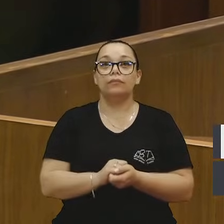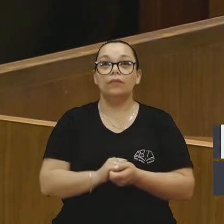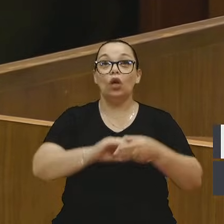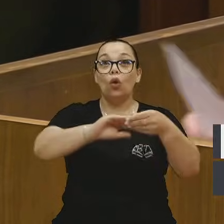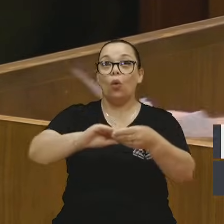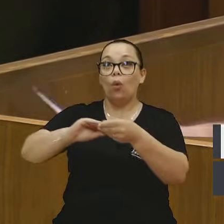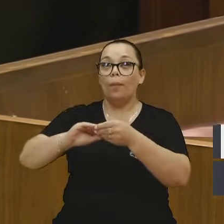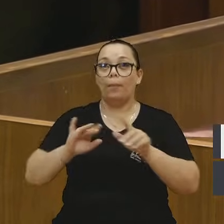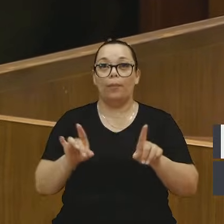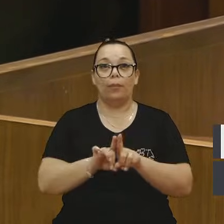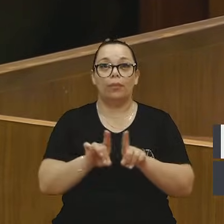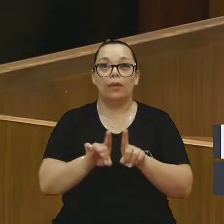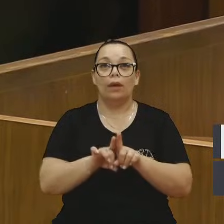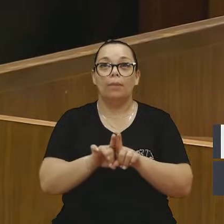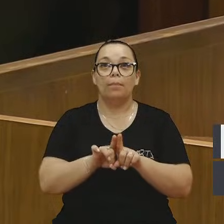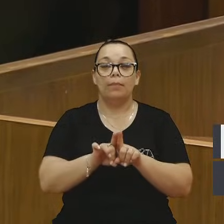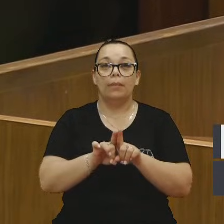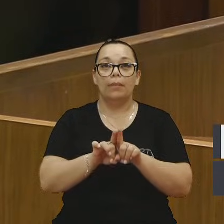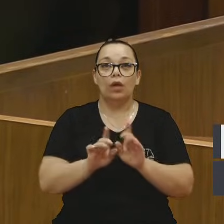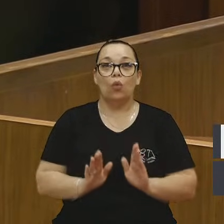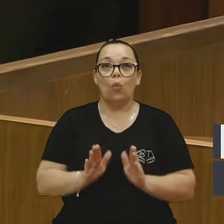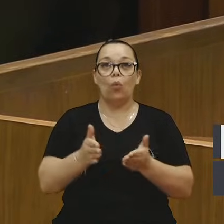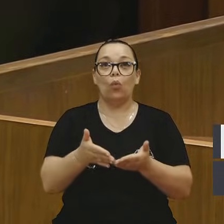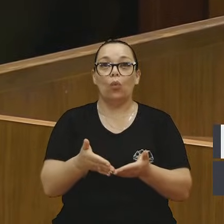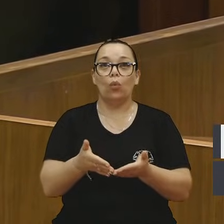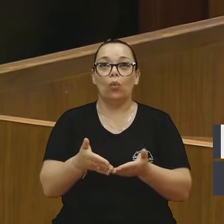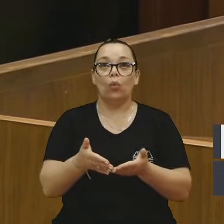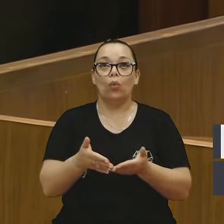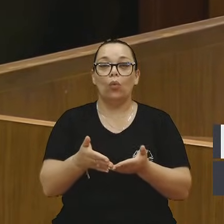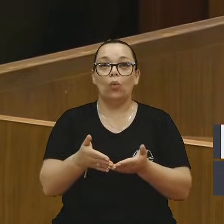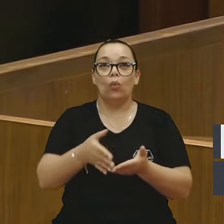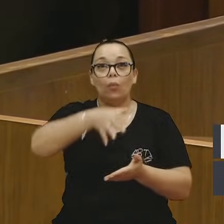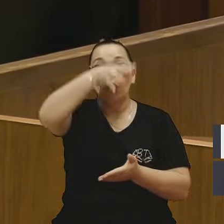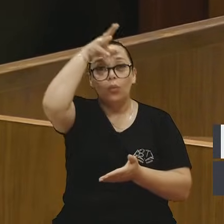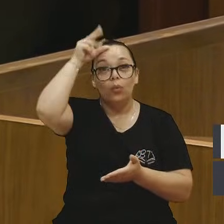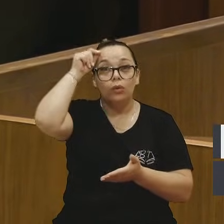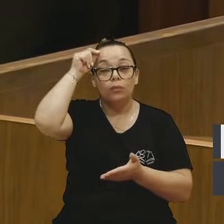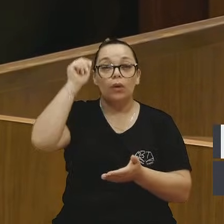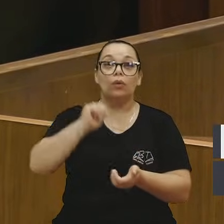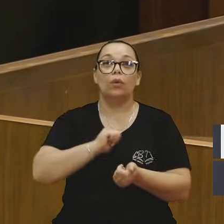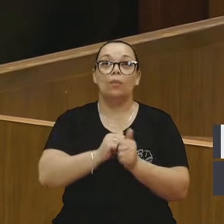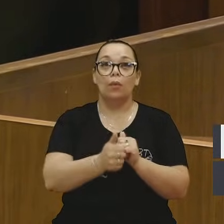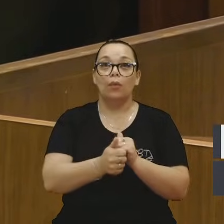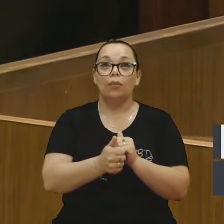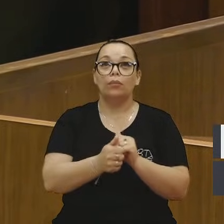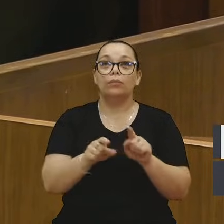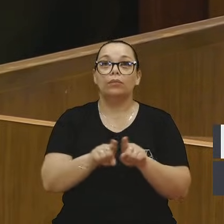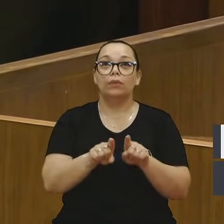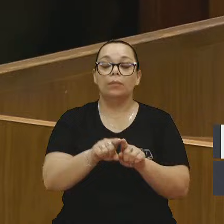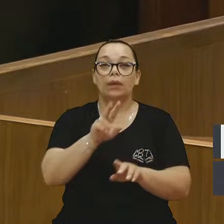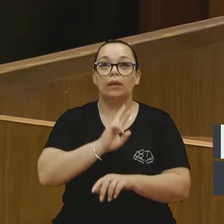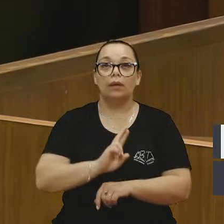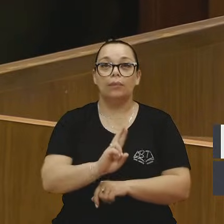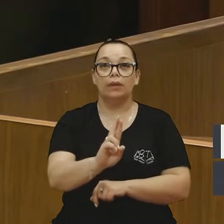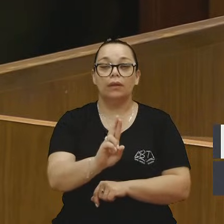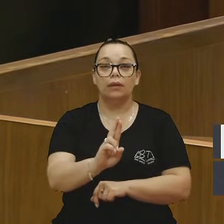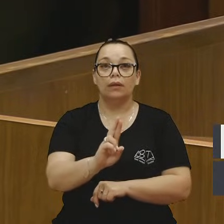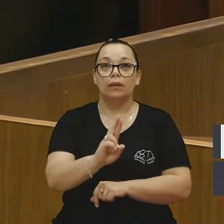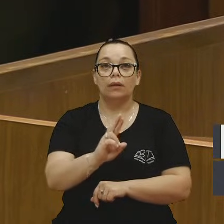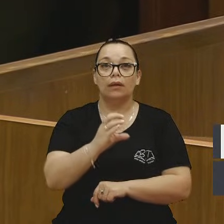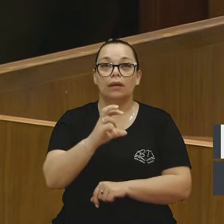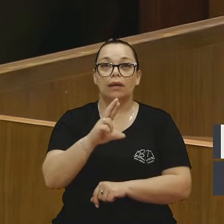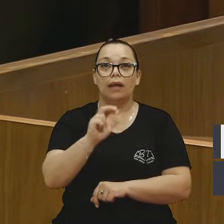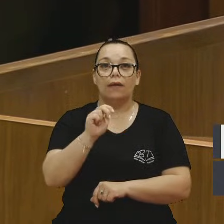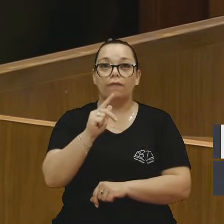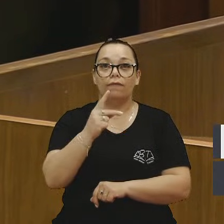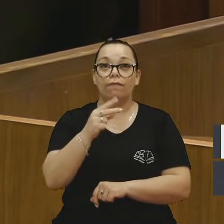saudar também os nossos conselheiros do Municipal de Esporte e Lazer, representando o